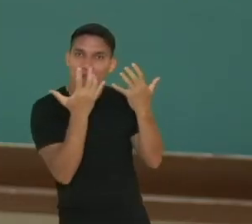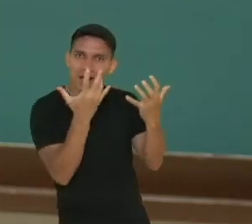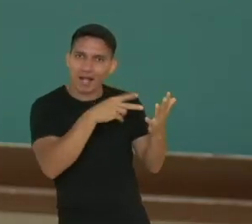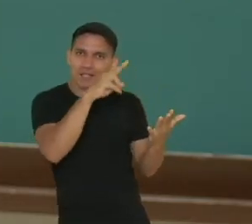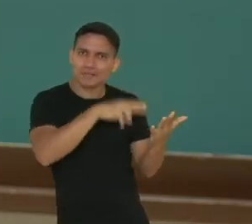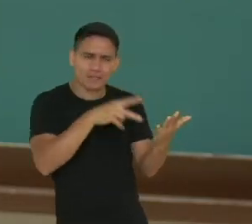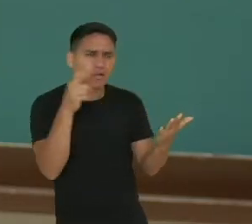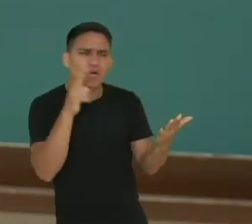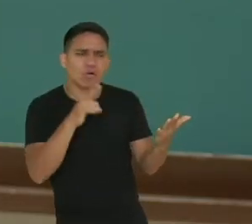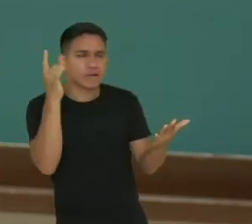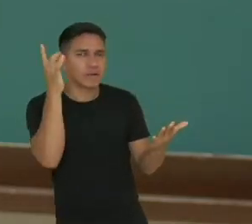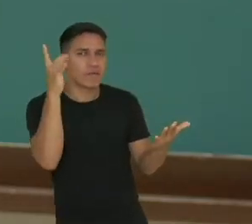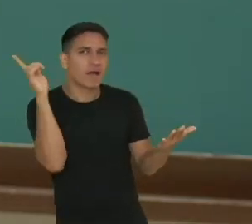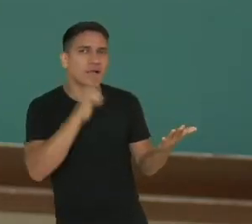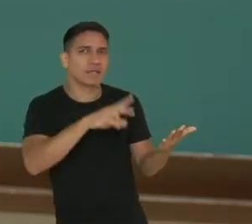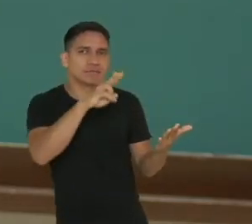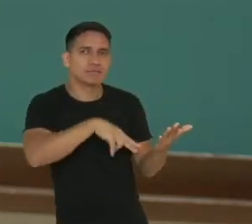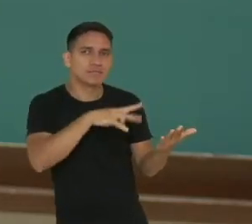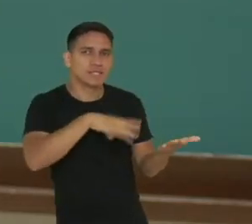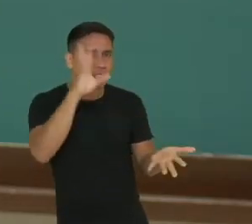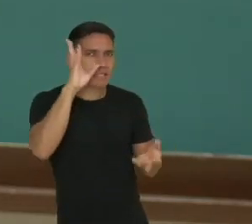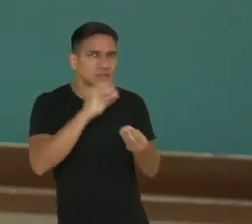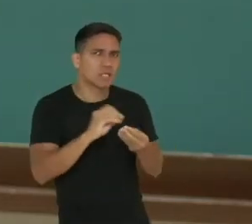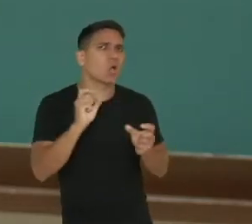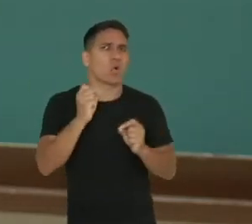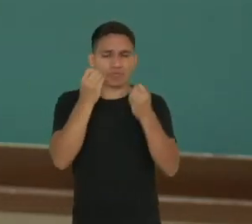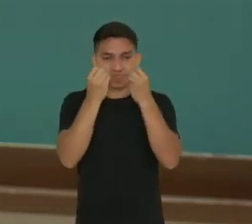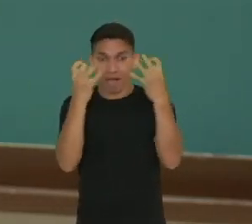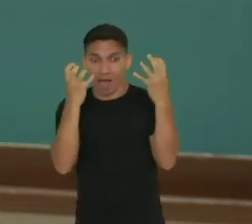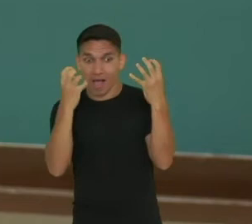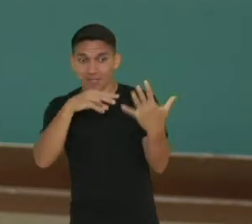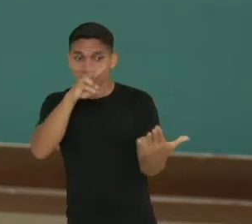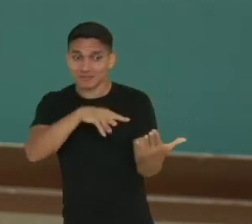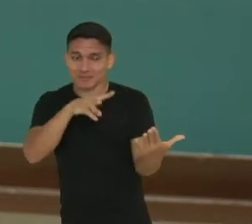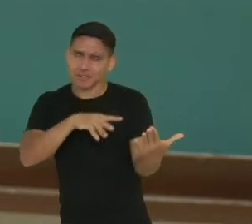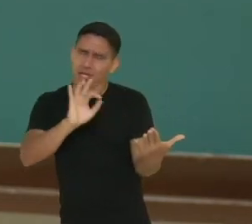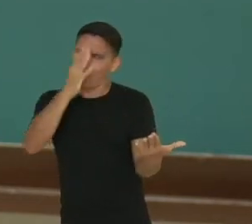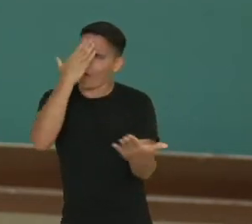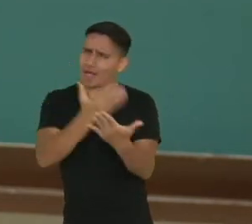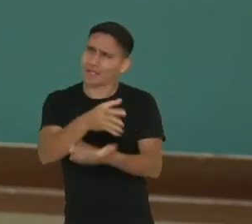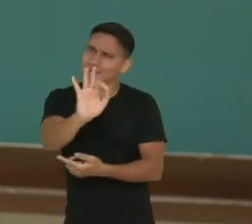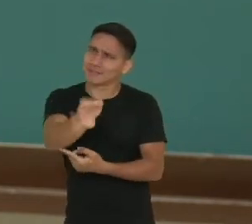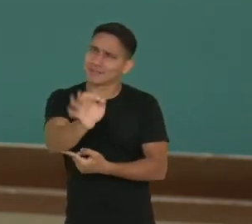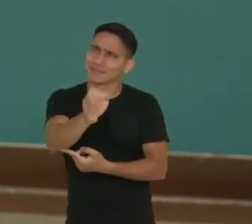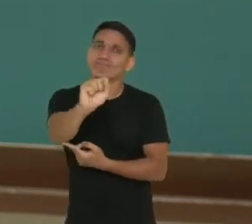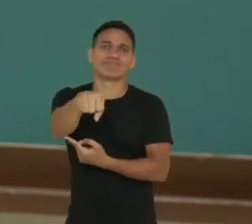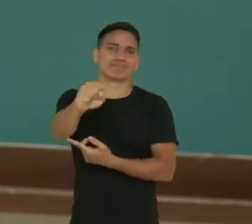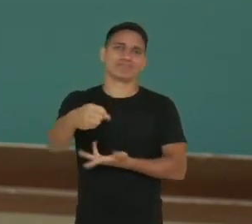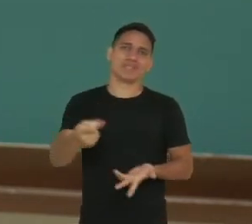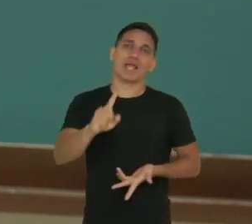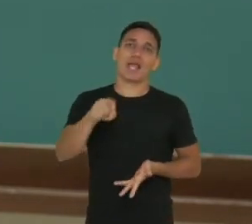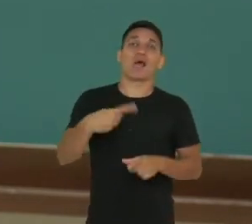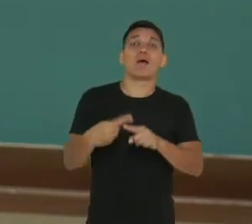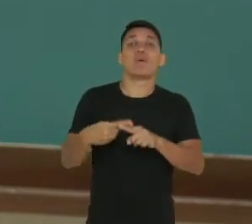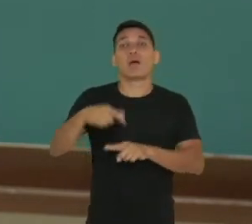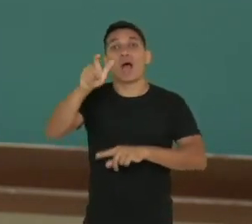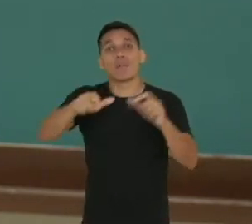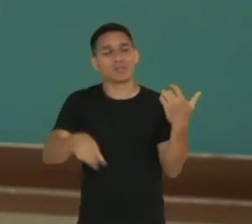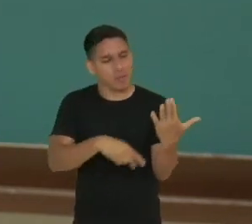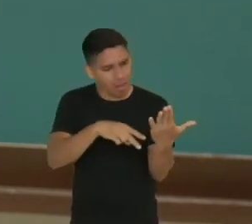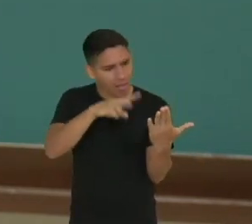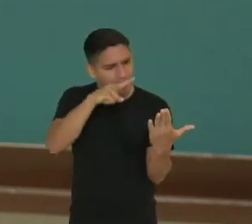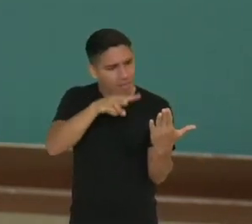Será, pessoal? Atrativos eu tenho certeza que eles são, porque as pessoas ficam presas